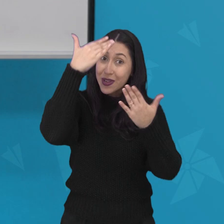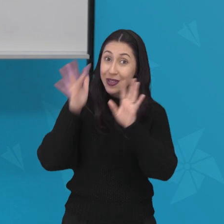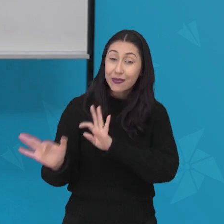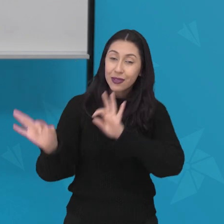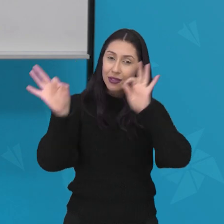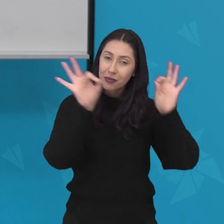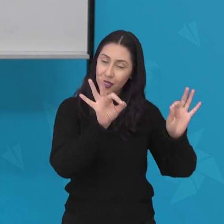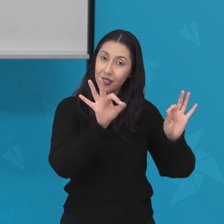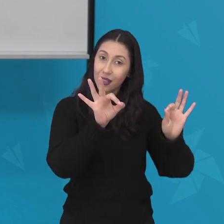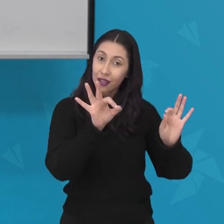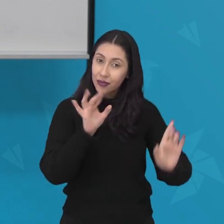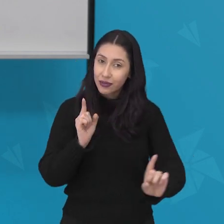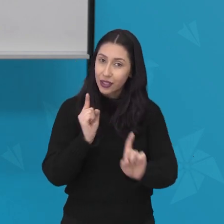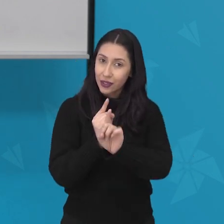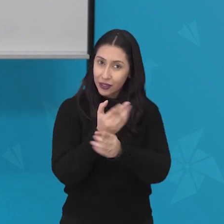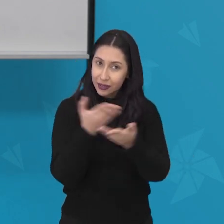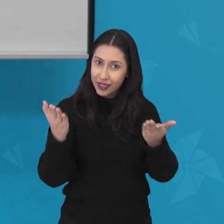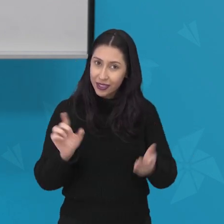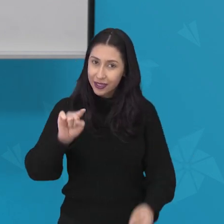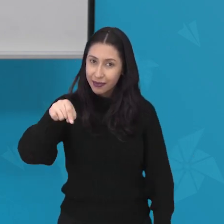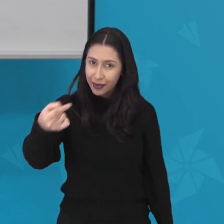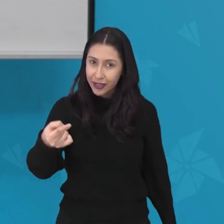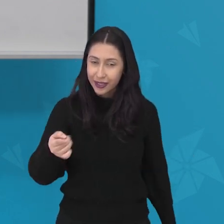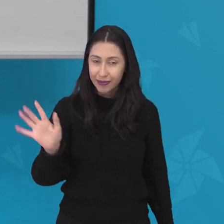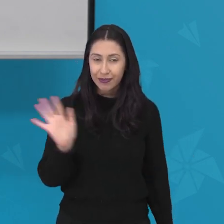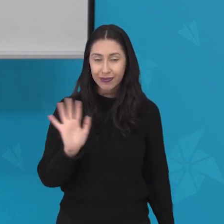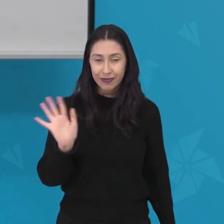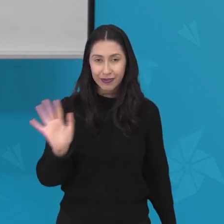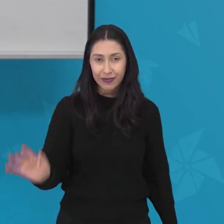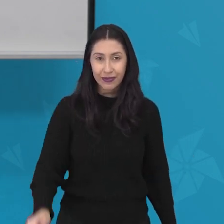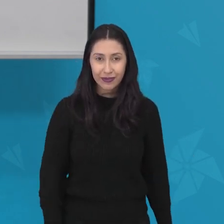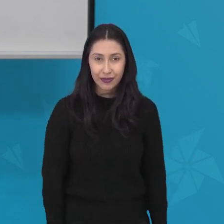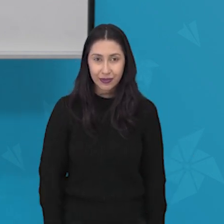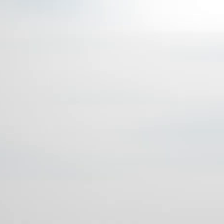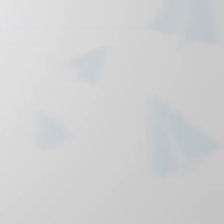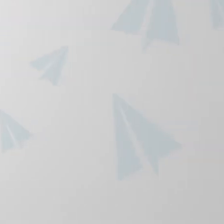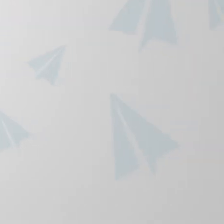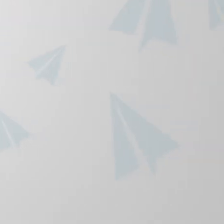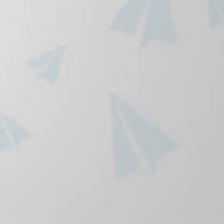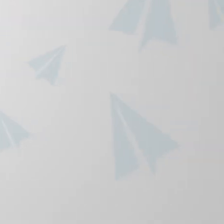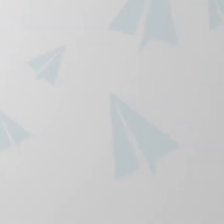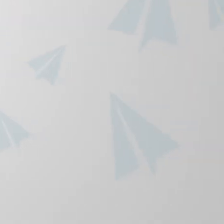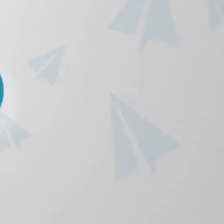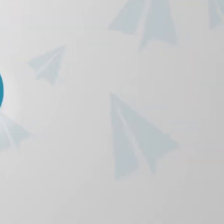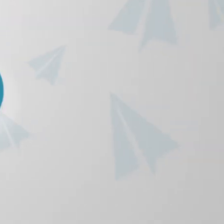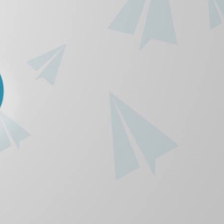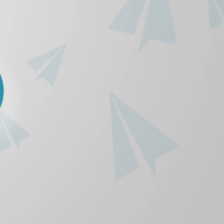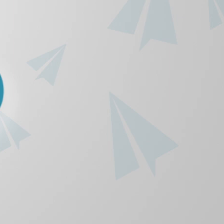Obrigado pela companhia, encontro vocês na próxima. Até mais.